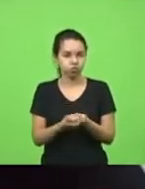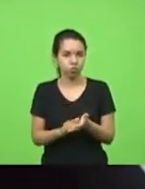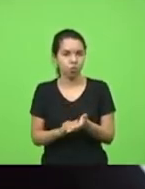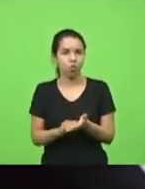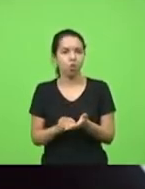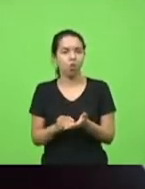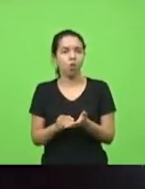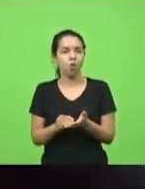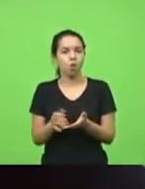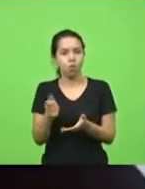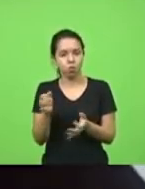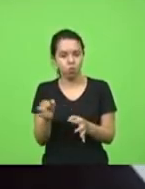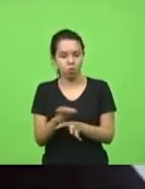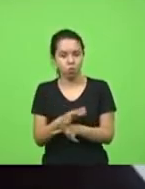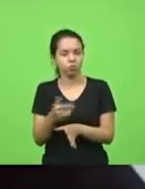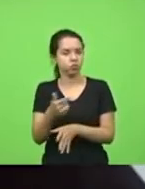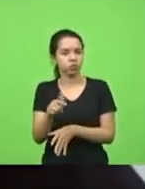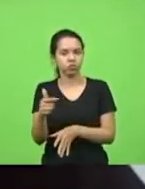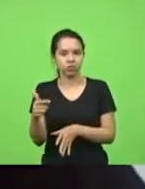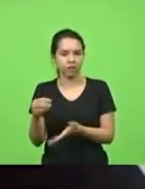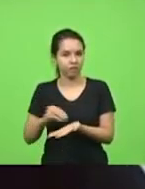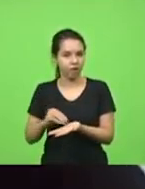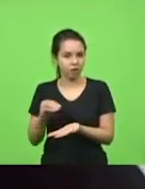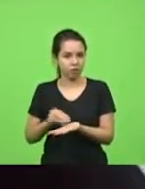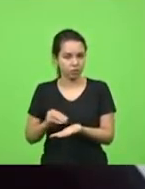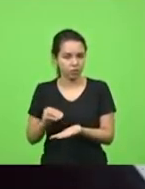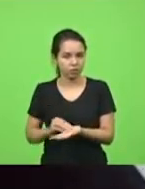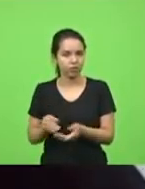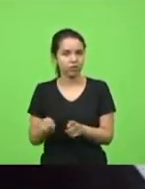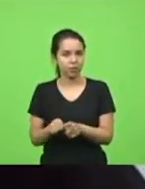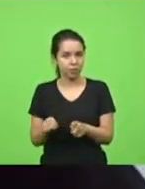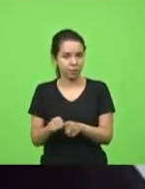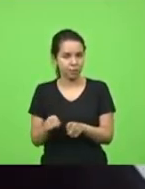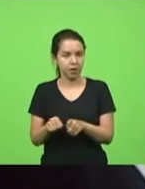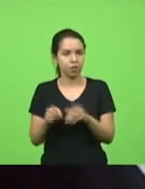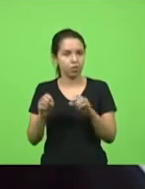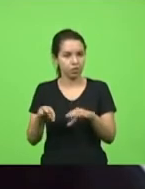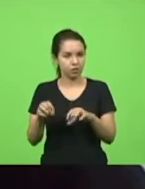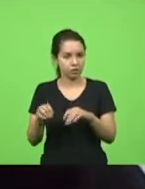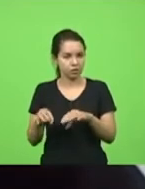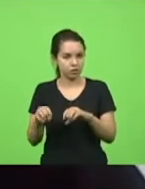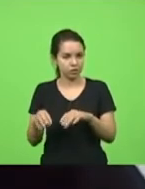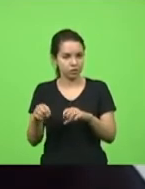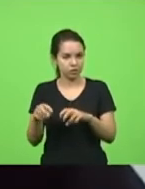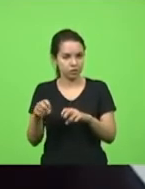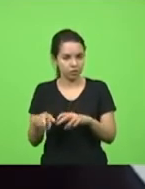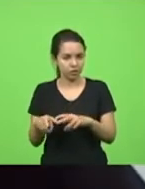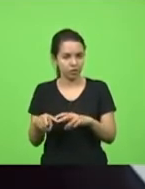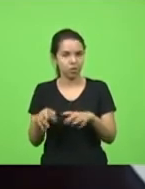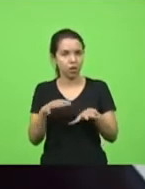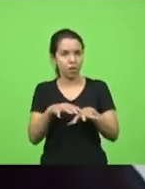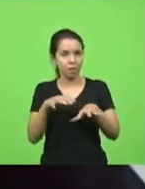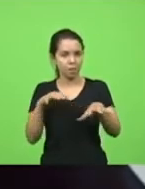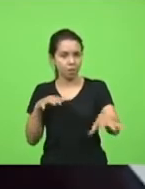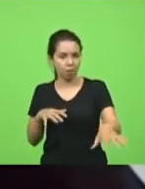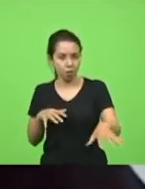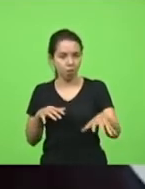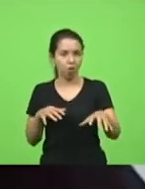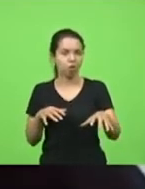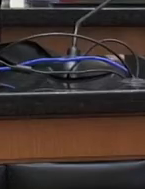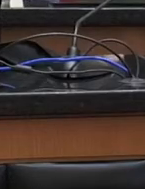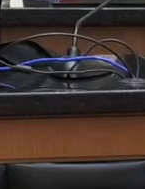ensino híbrido e o ensino presencial, as três modalidades com precaríssimas